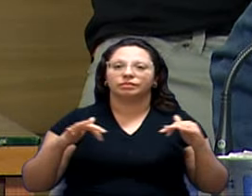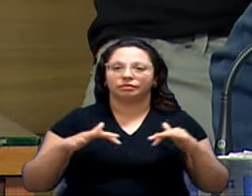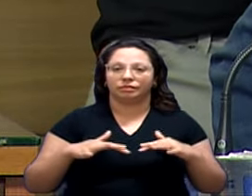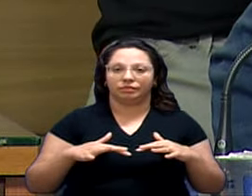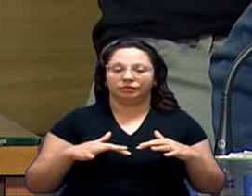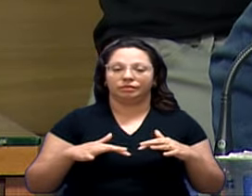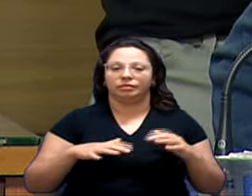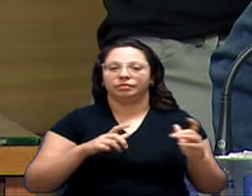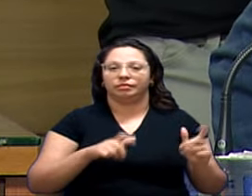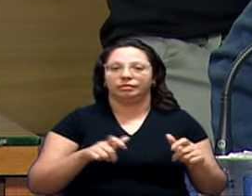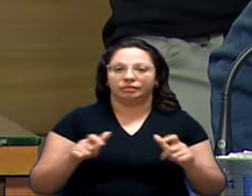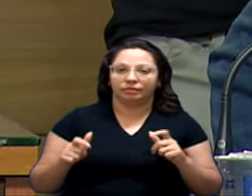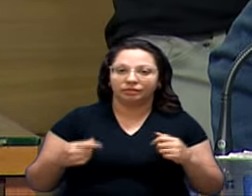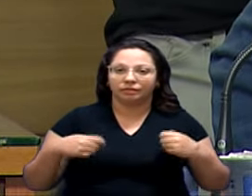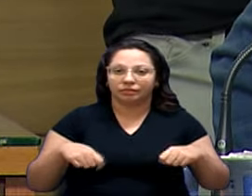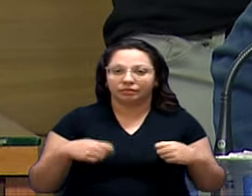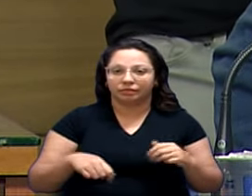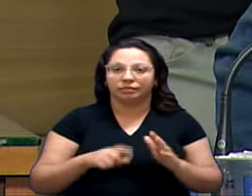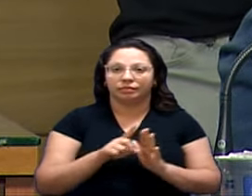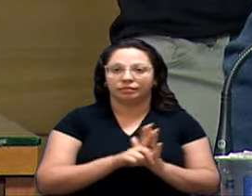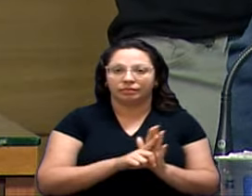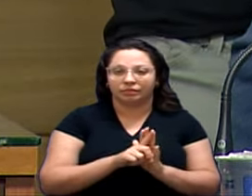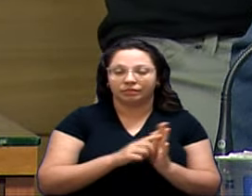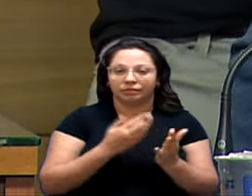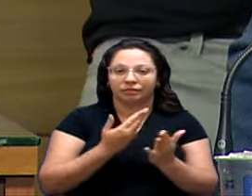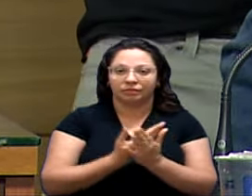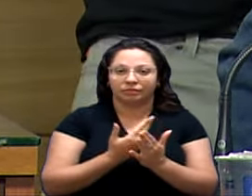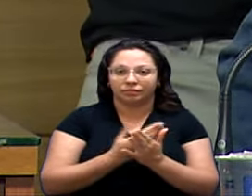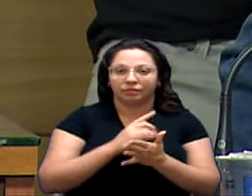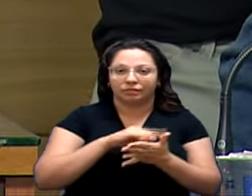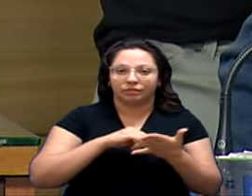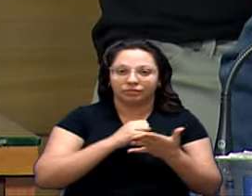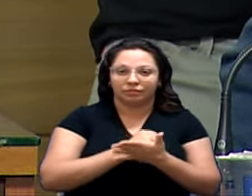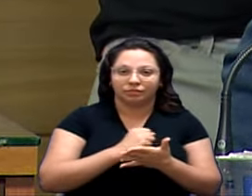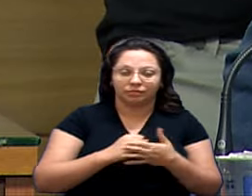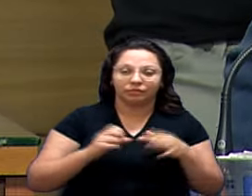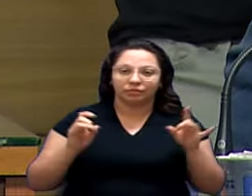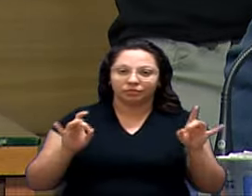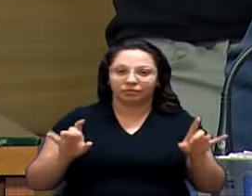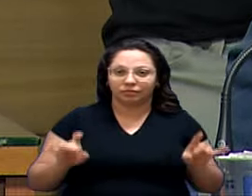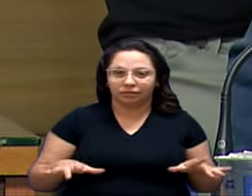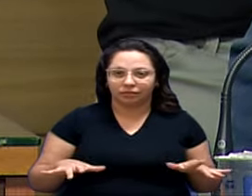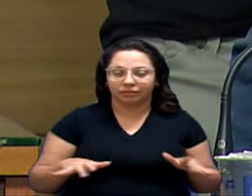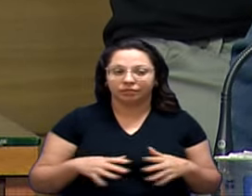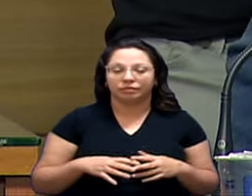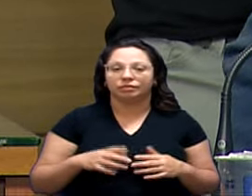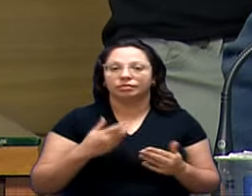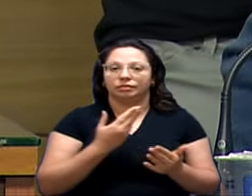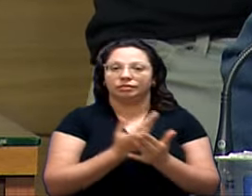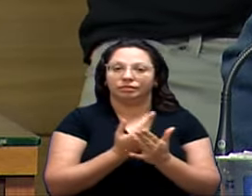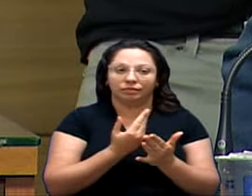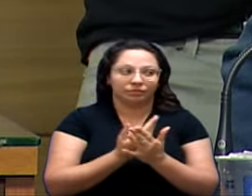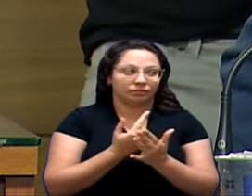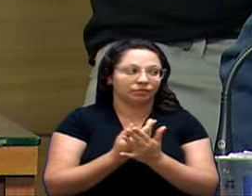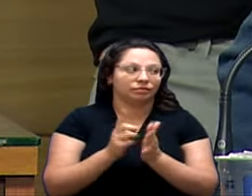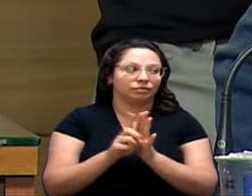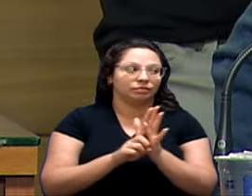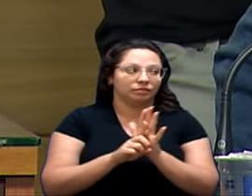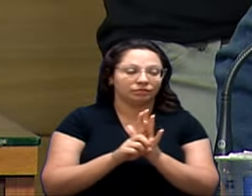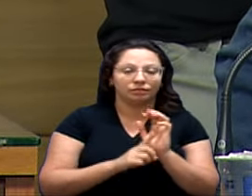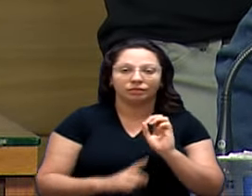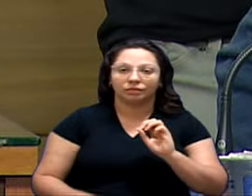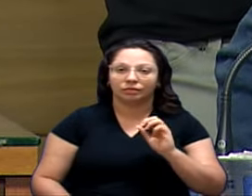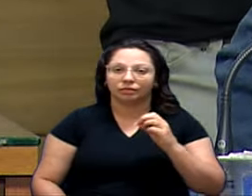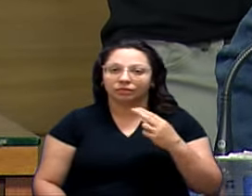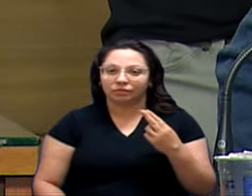necessidade de ter estudos e licenciamento ambiental específico e a partir desses estudos eh ou